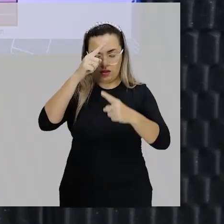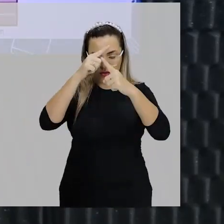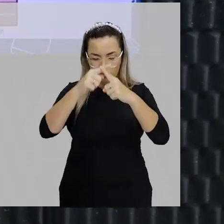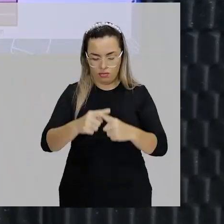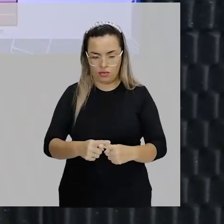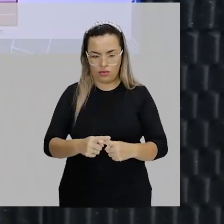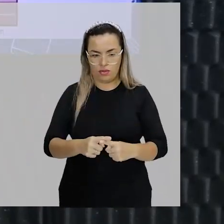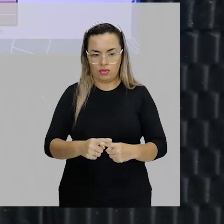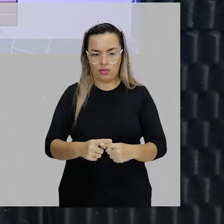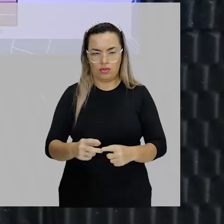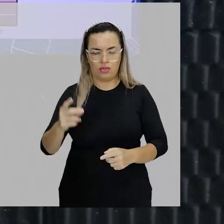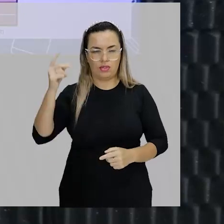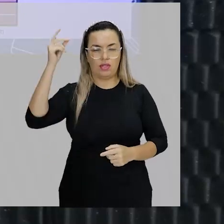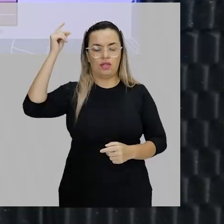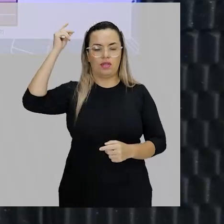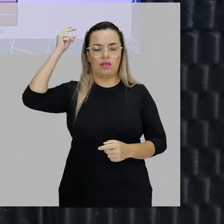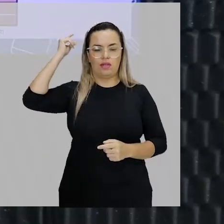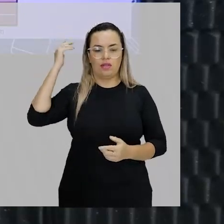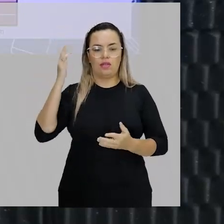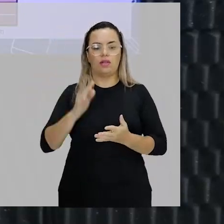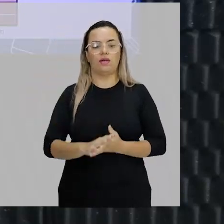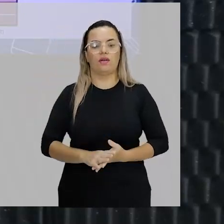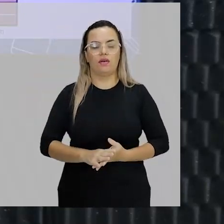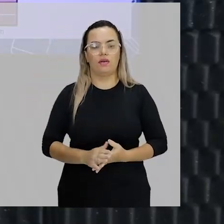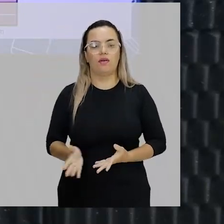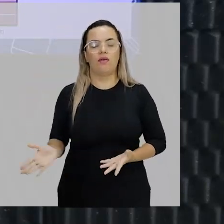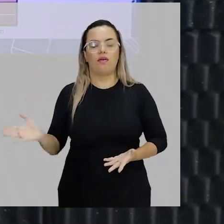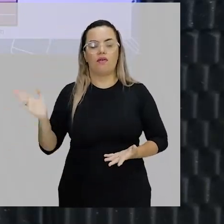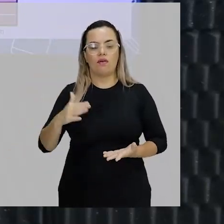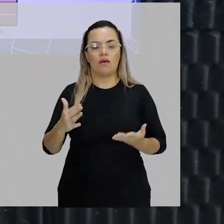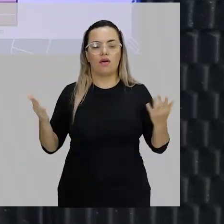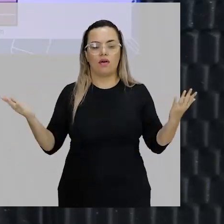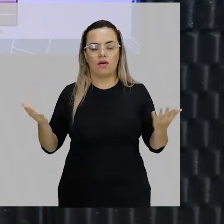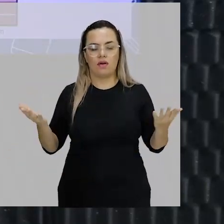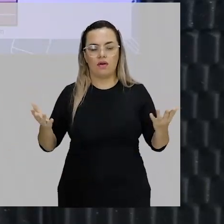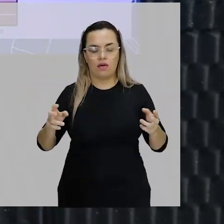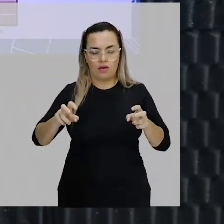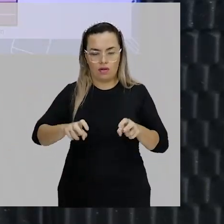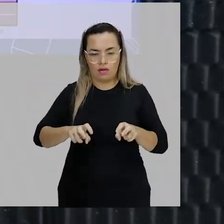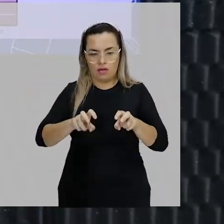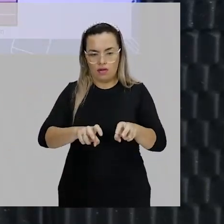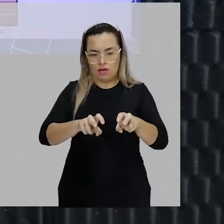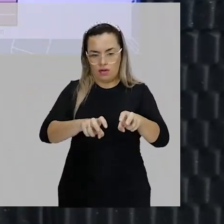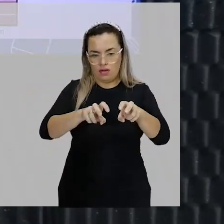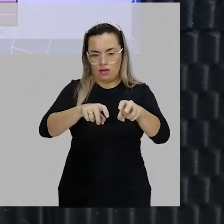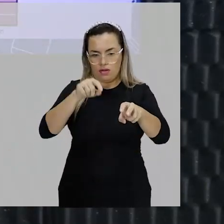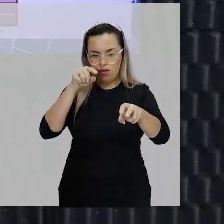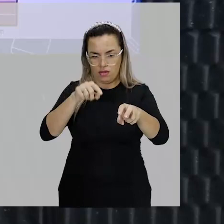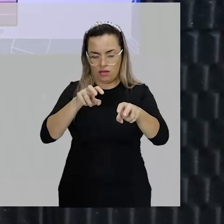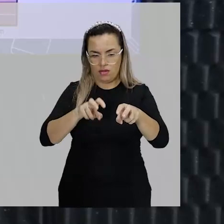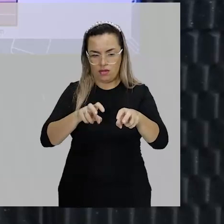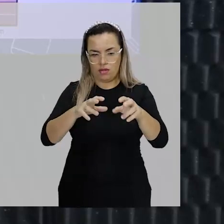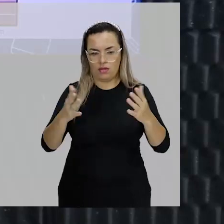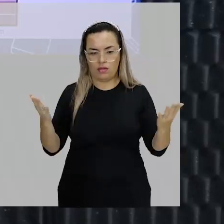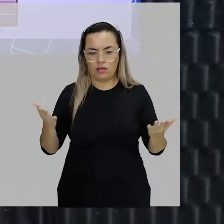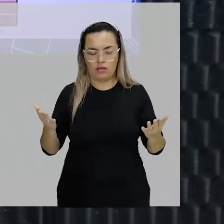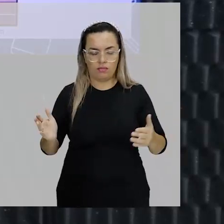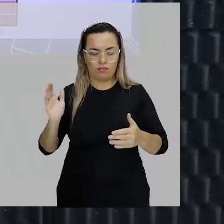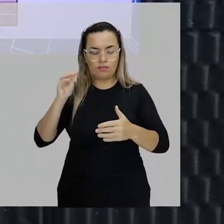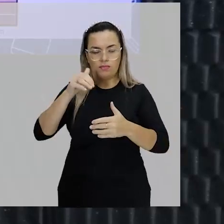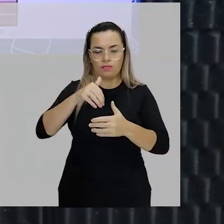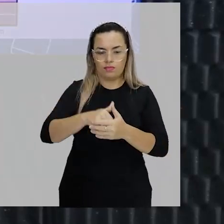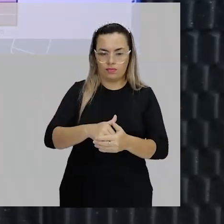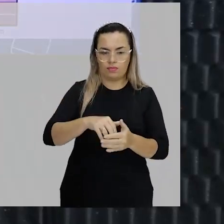para a atualidade, o atletismo na atualidade. Vamos falar sobre as corridas. Dentro das corridas,